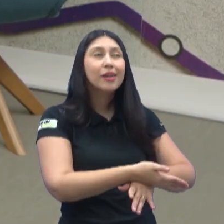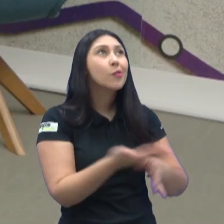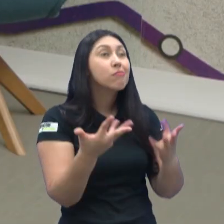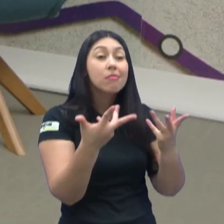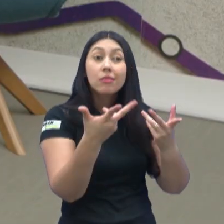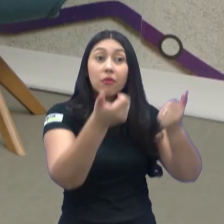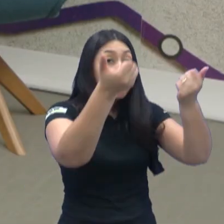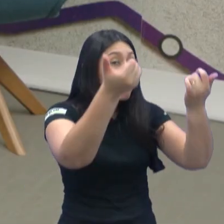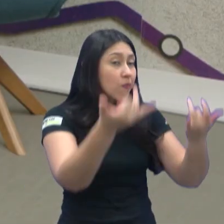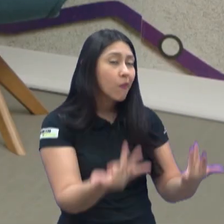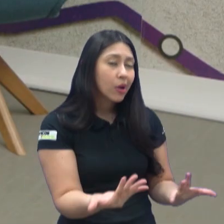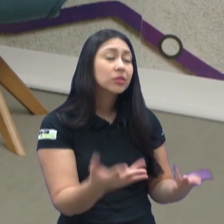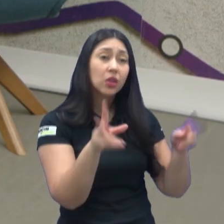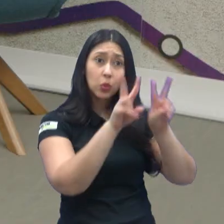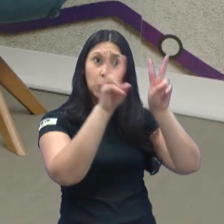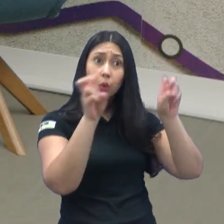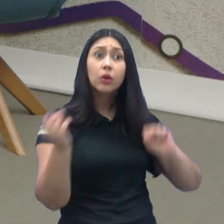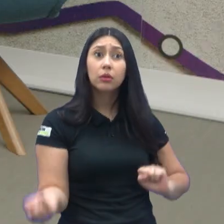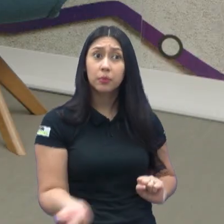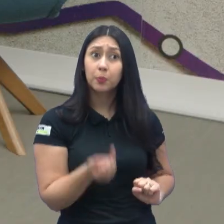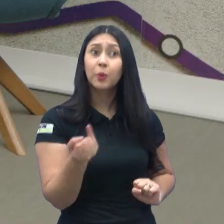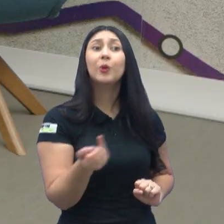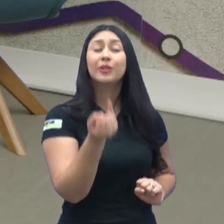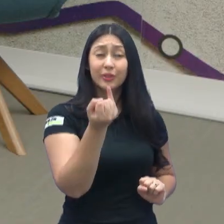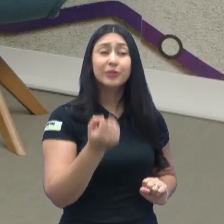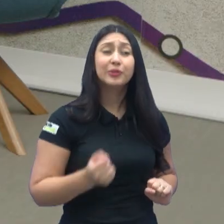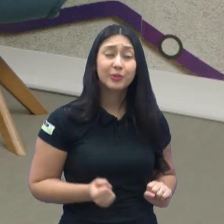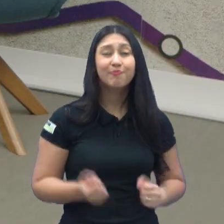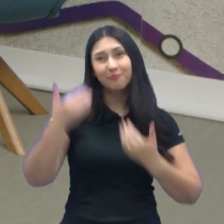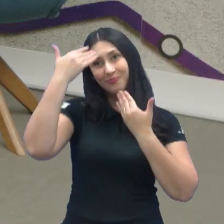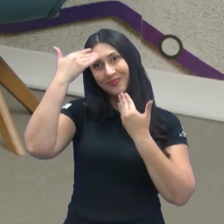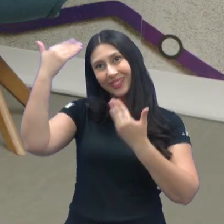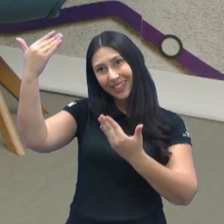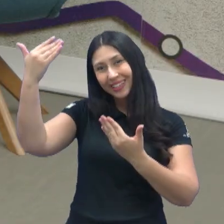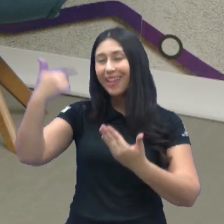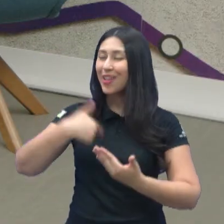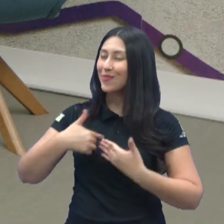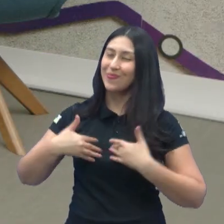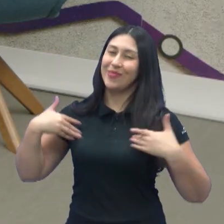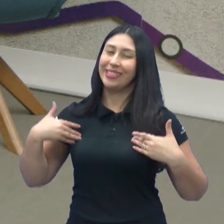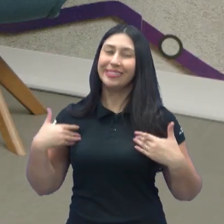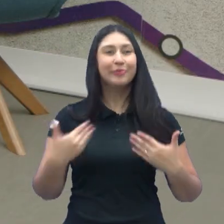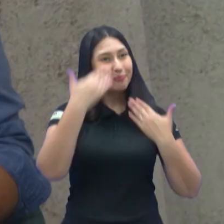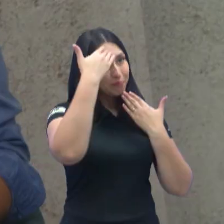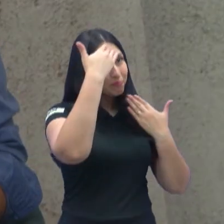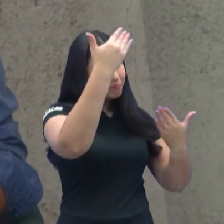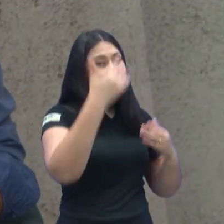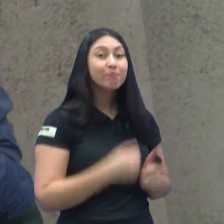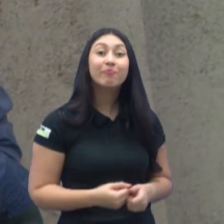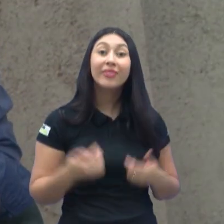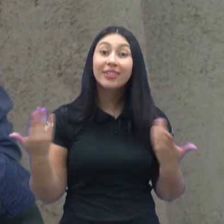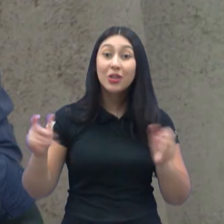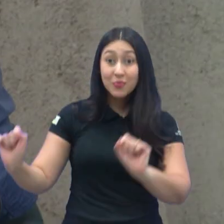essencial, né, nesse tema tão importante que é a aposentadoria. Obrigada. Prazer foi meu. Eu que agradeço. Obrigada. Gente, o programa de